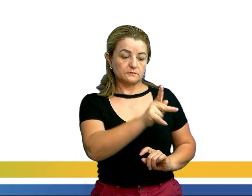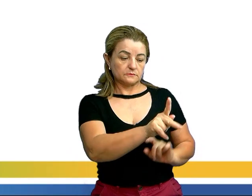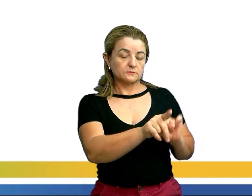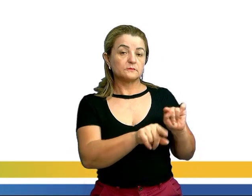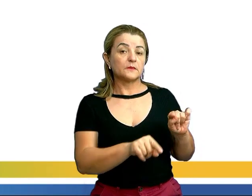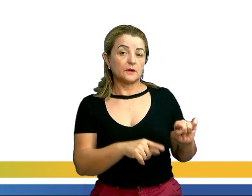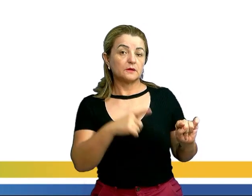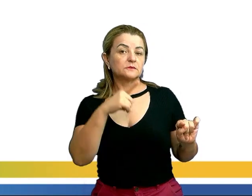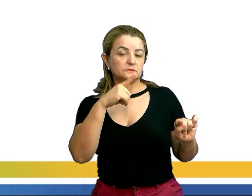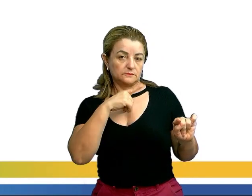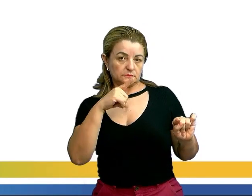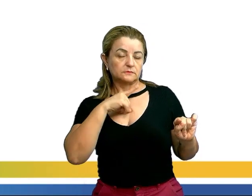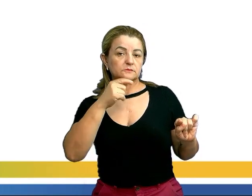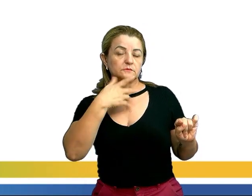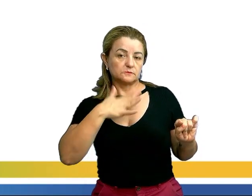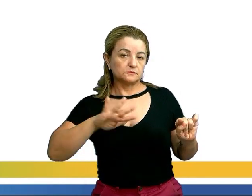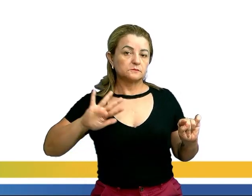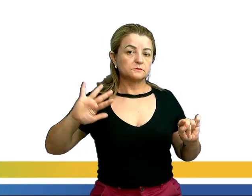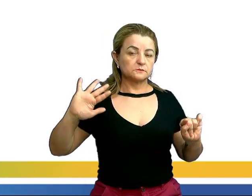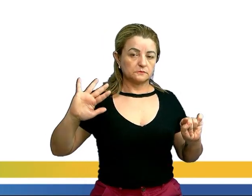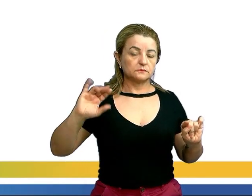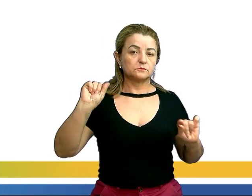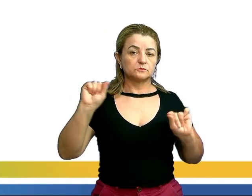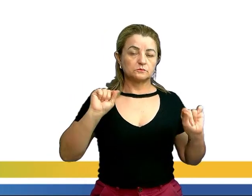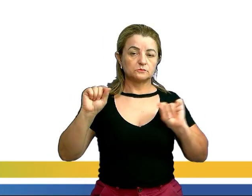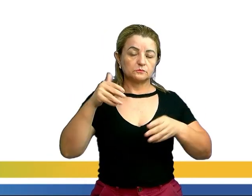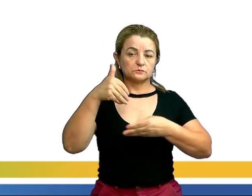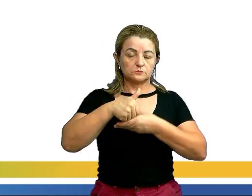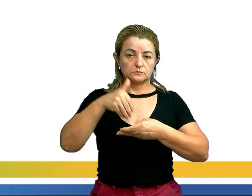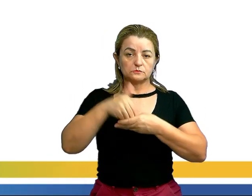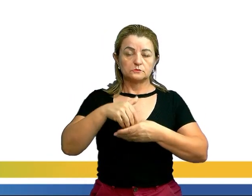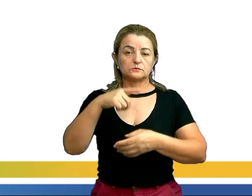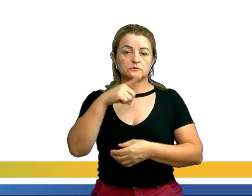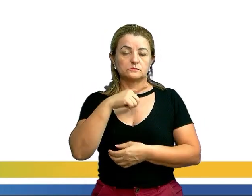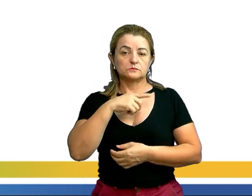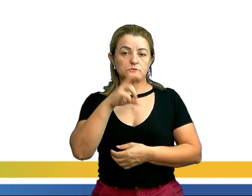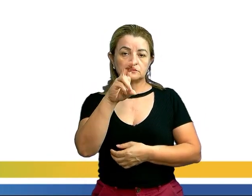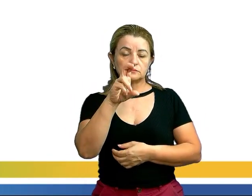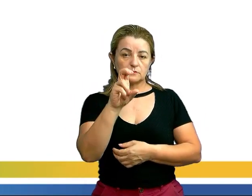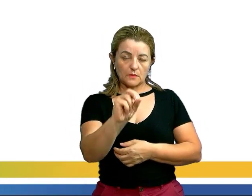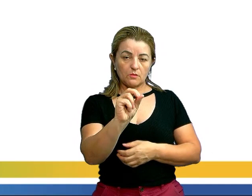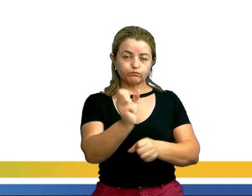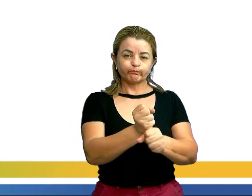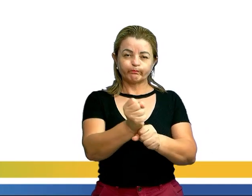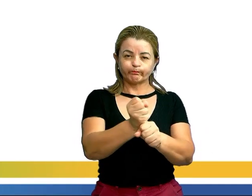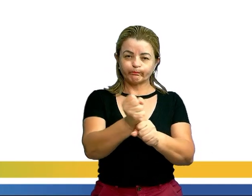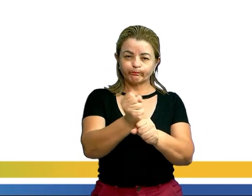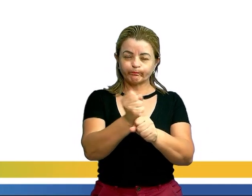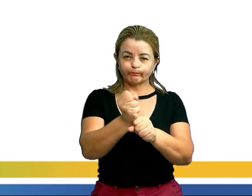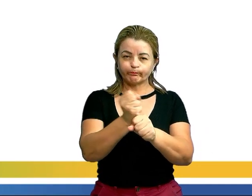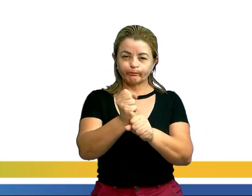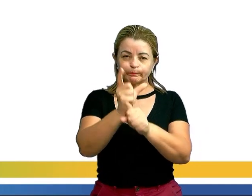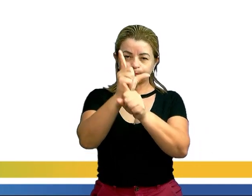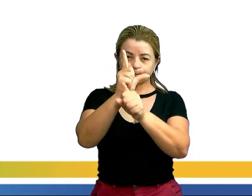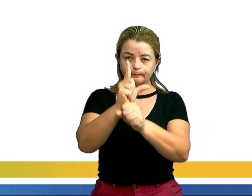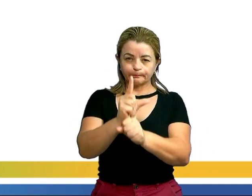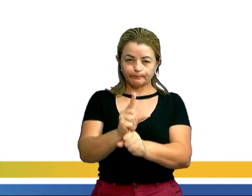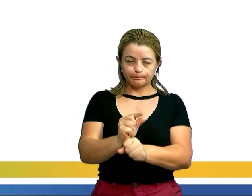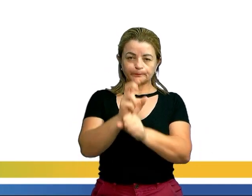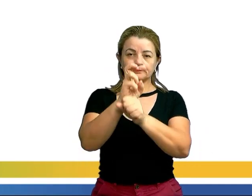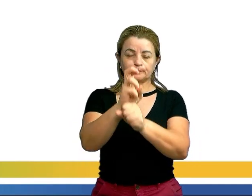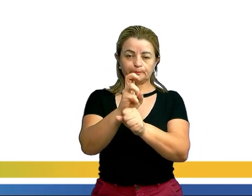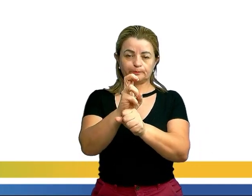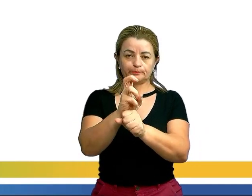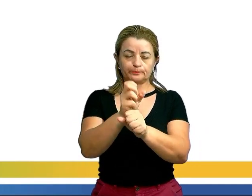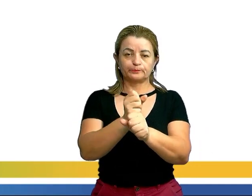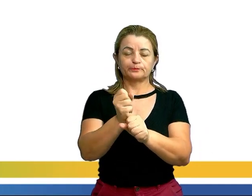de campanha, ele tinha uma promessa de campanha, que era o quê? 50 anos em 5. Vamos evoluir 50 anos